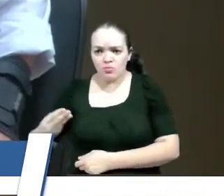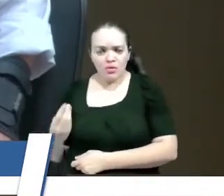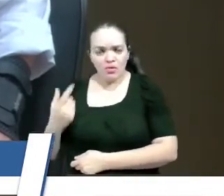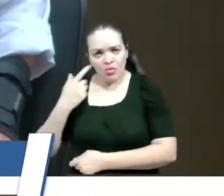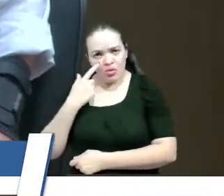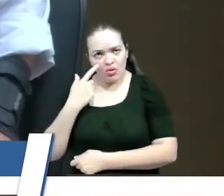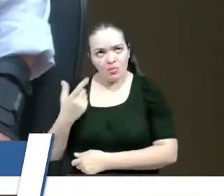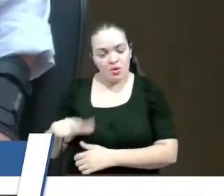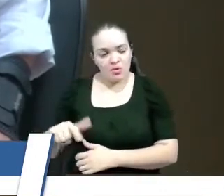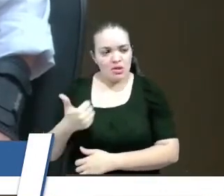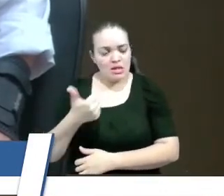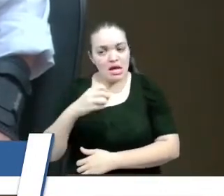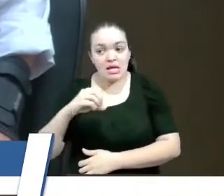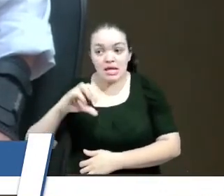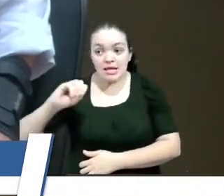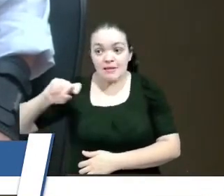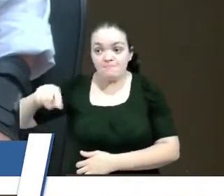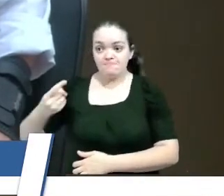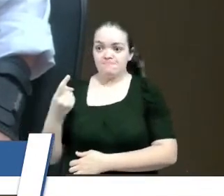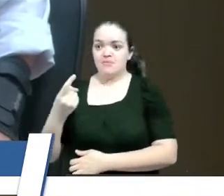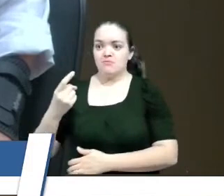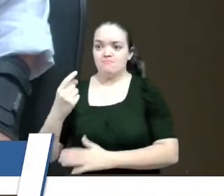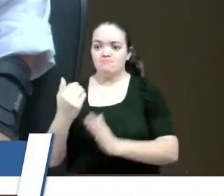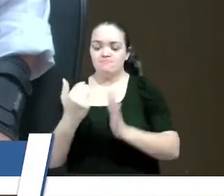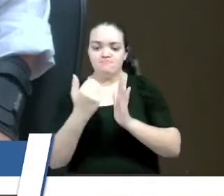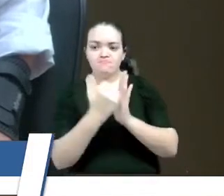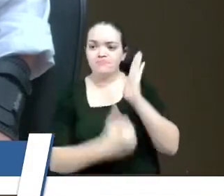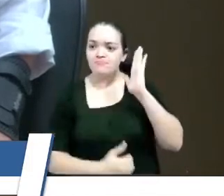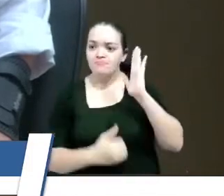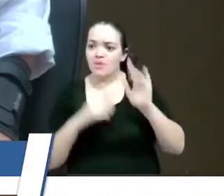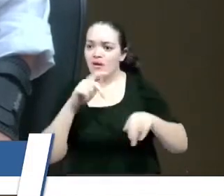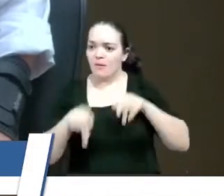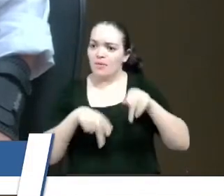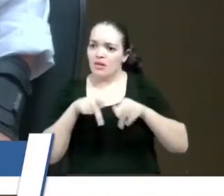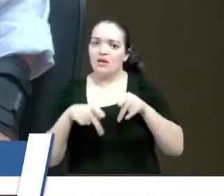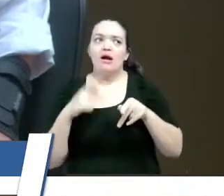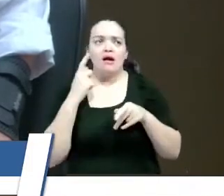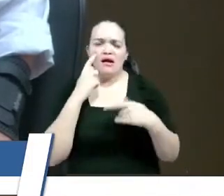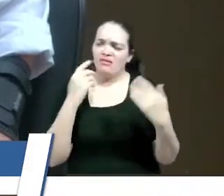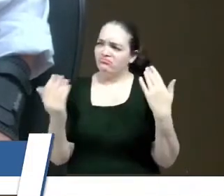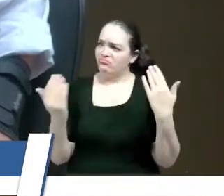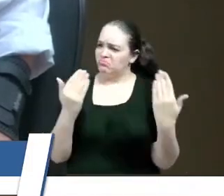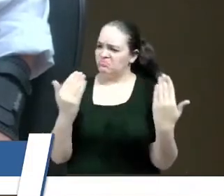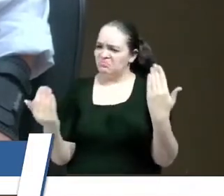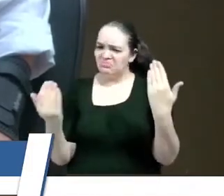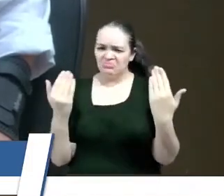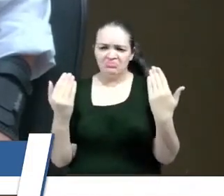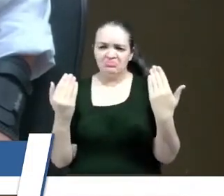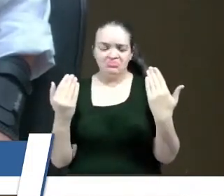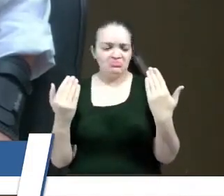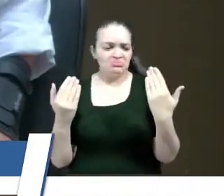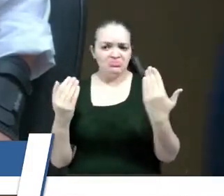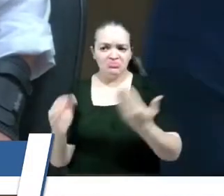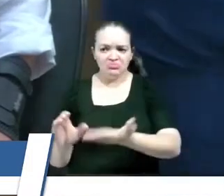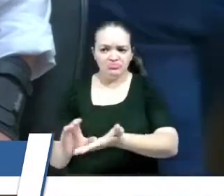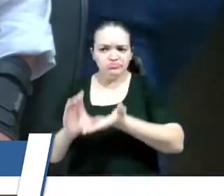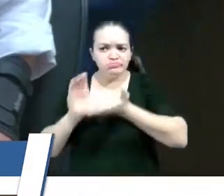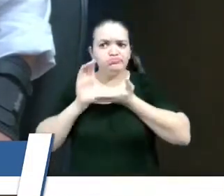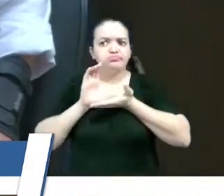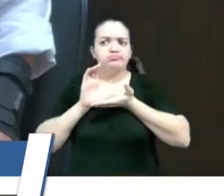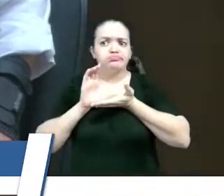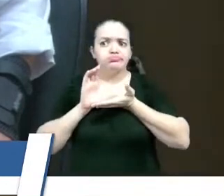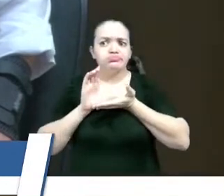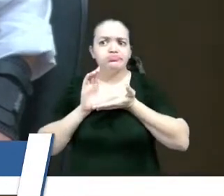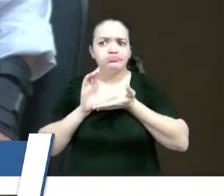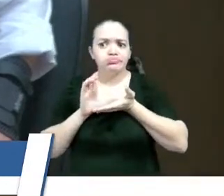mil habitantes a menos. Quer dizer, proporcionalmente, é uma arrecadação muito mais elevada do